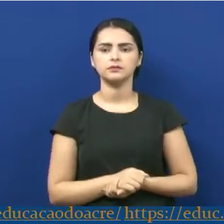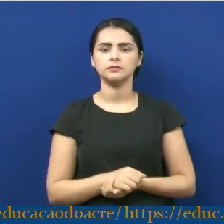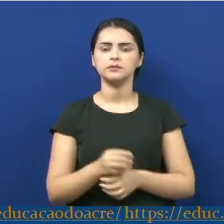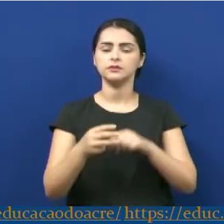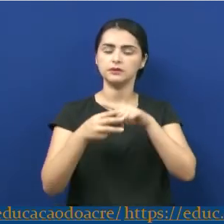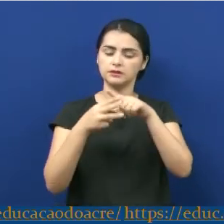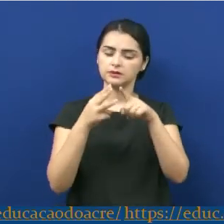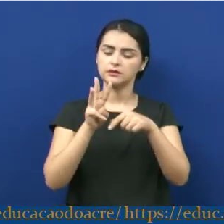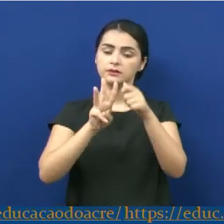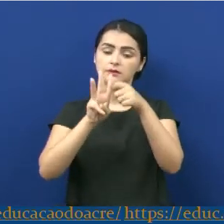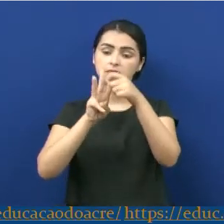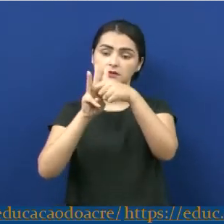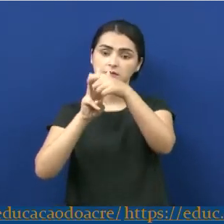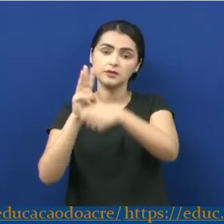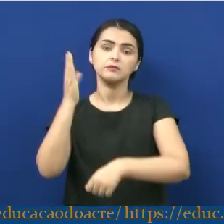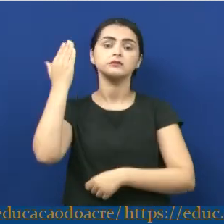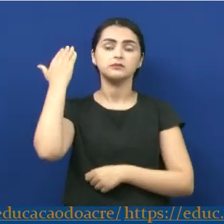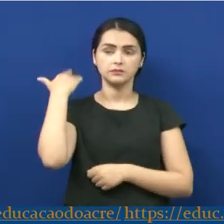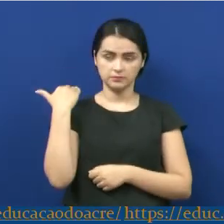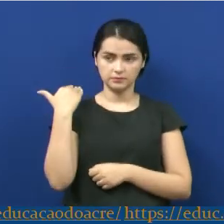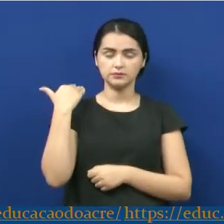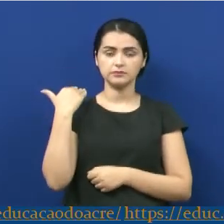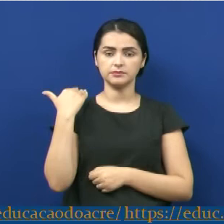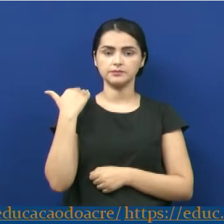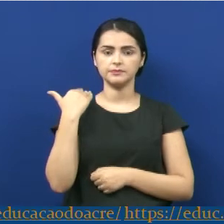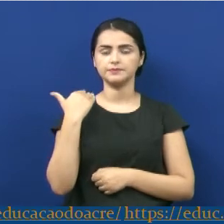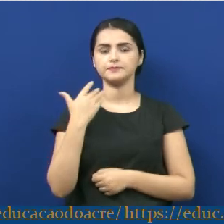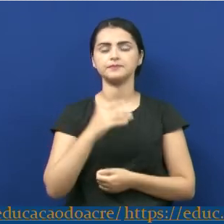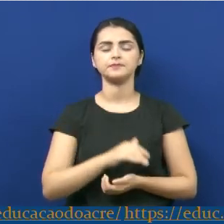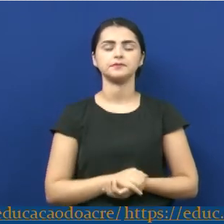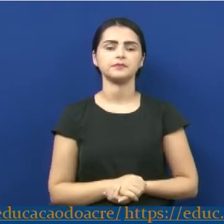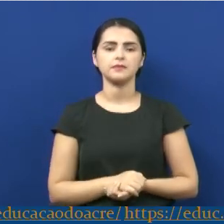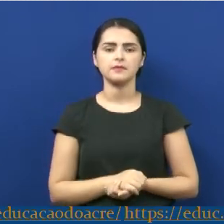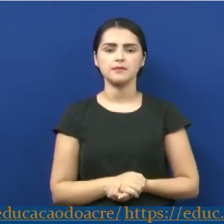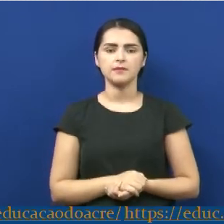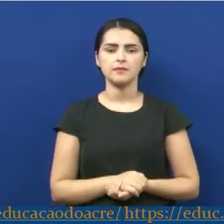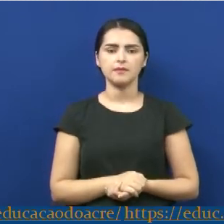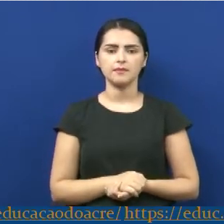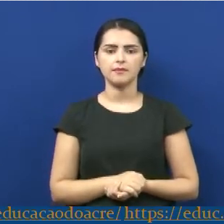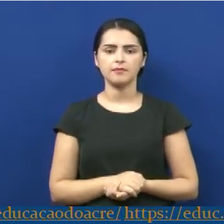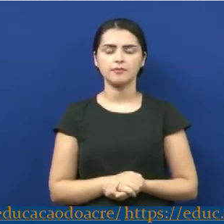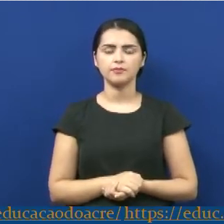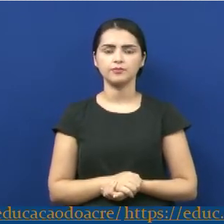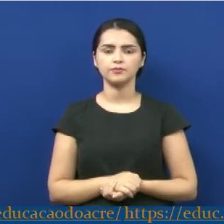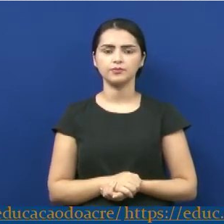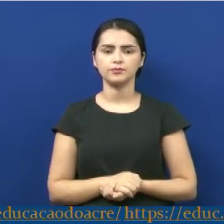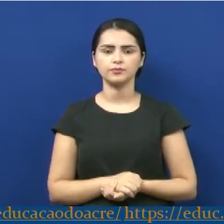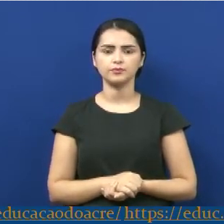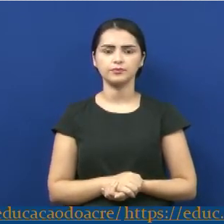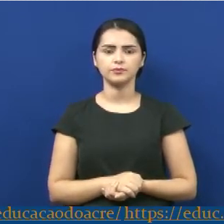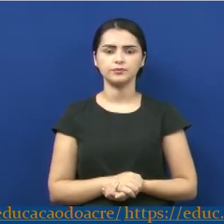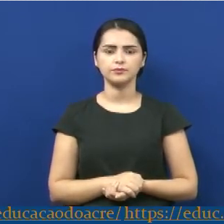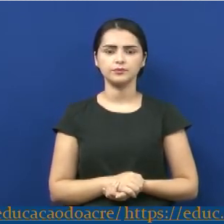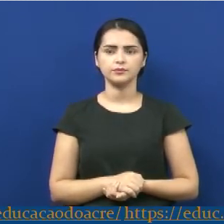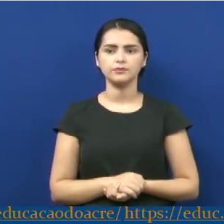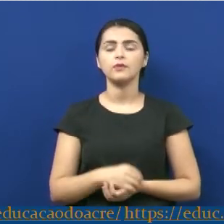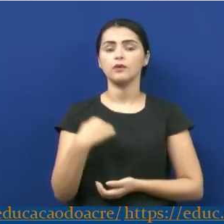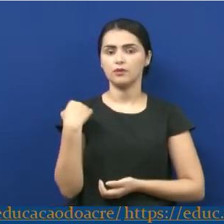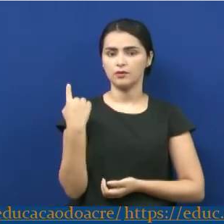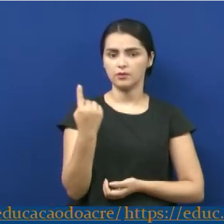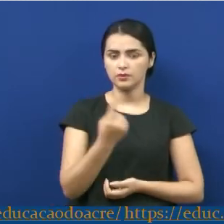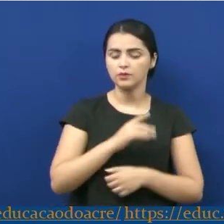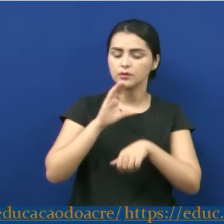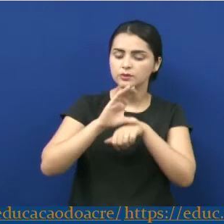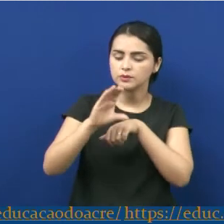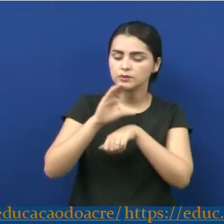3 meses atrás. Então, Our English course began 3 months ago. O nosso curso